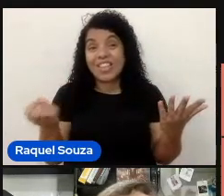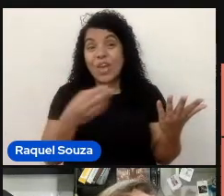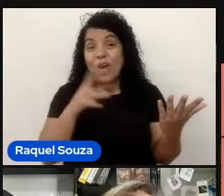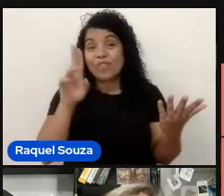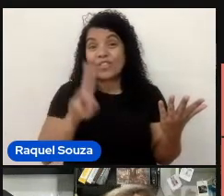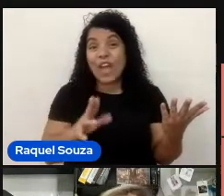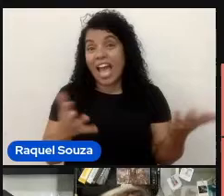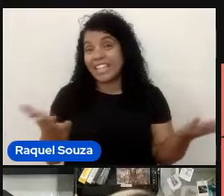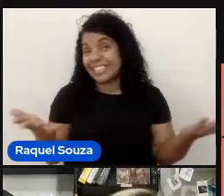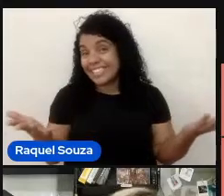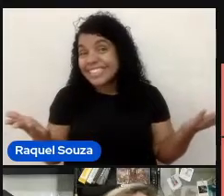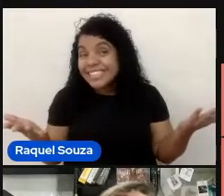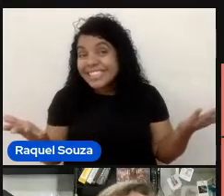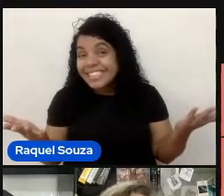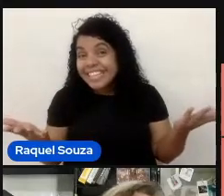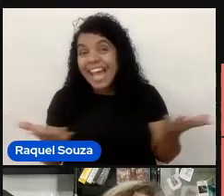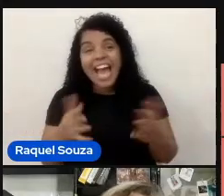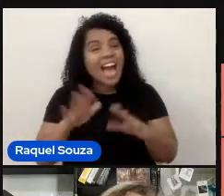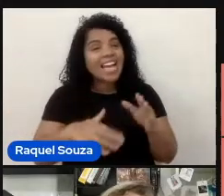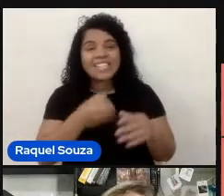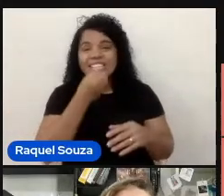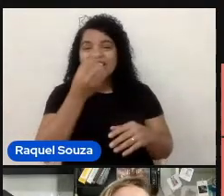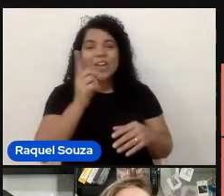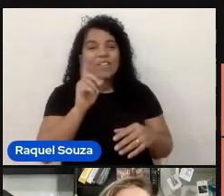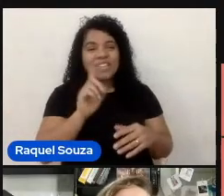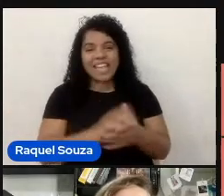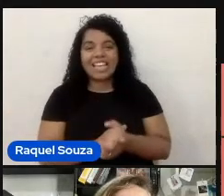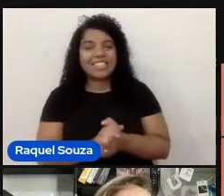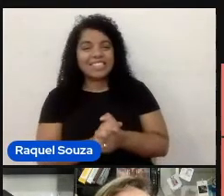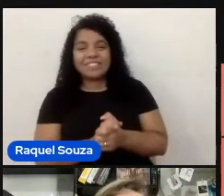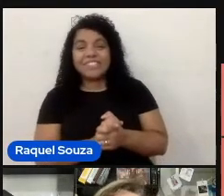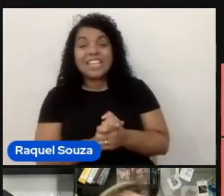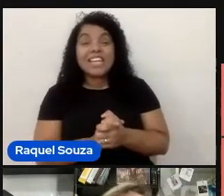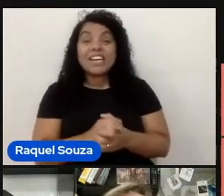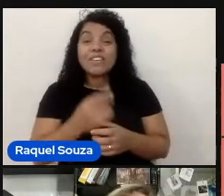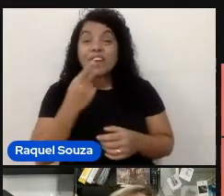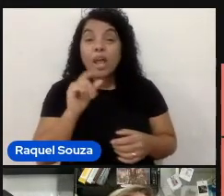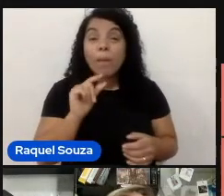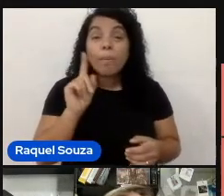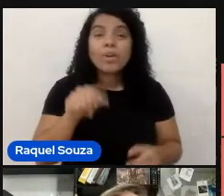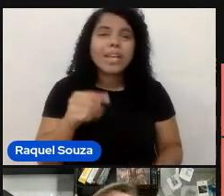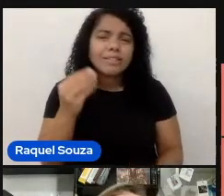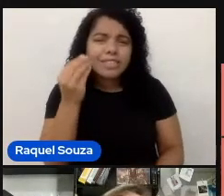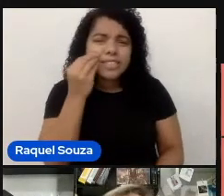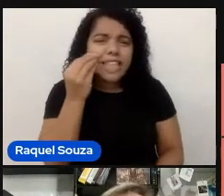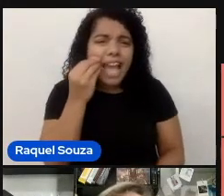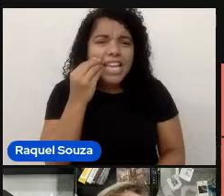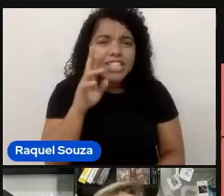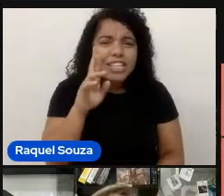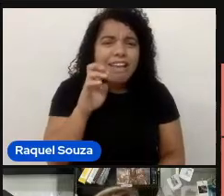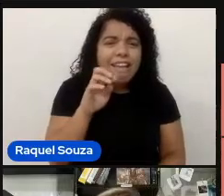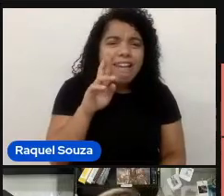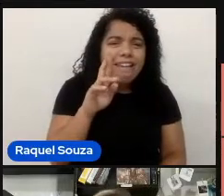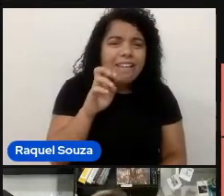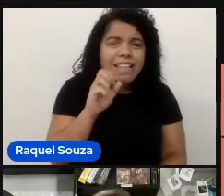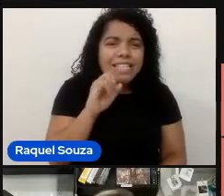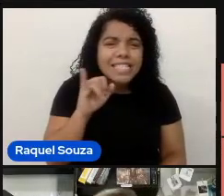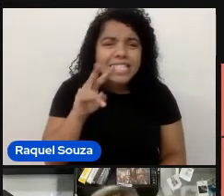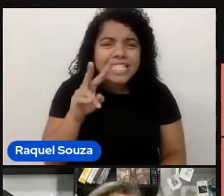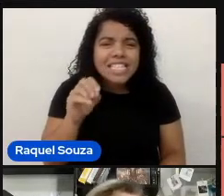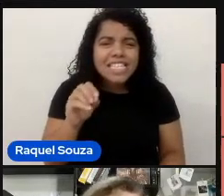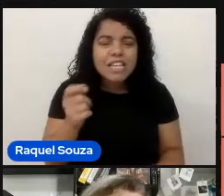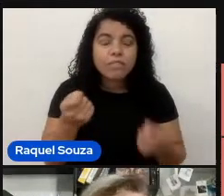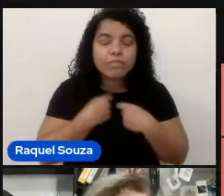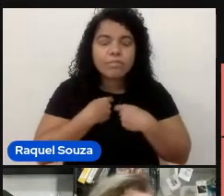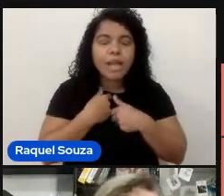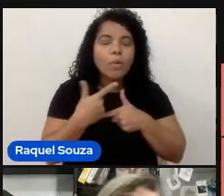Então, às vezes, não é vantagem, né? Vamos falar um pouquinho aí de testes regressivos que dão um trabalhinho